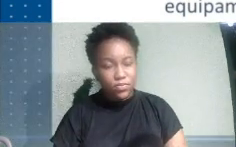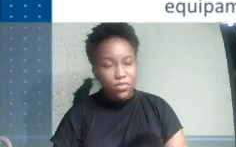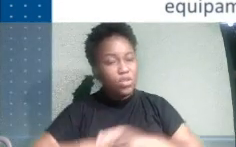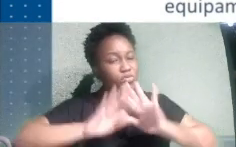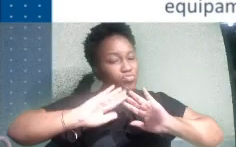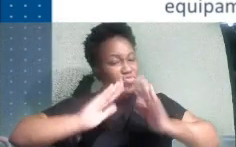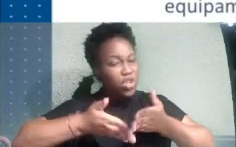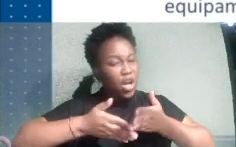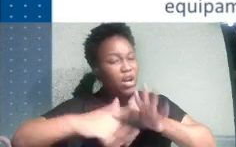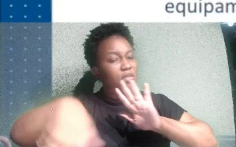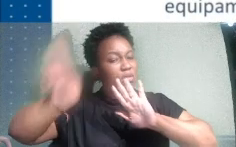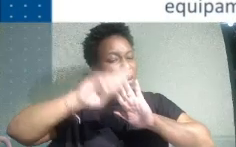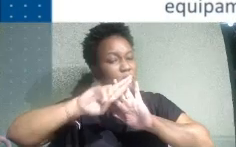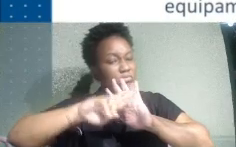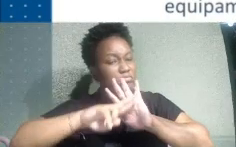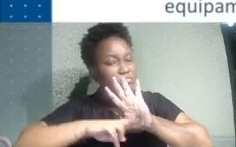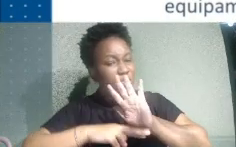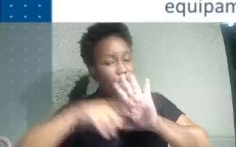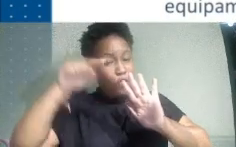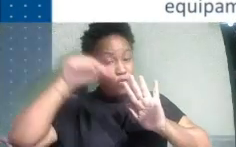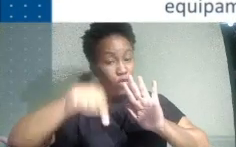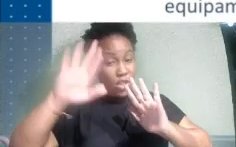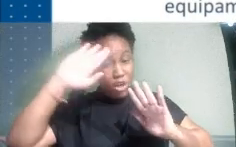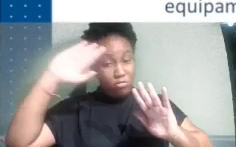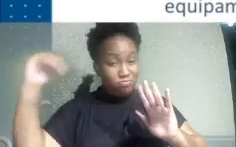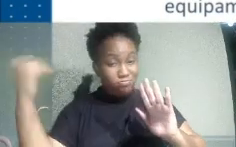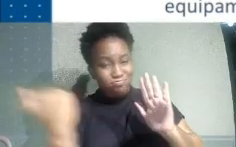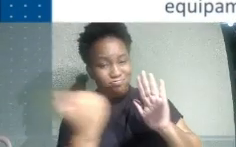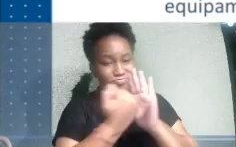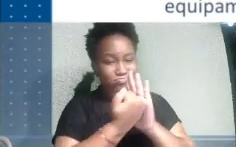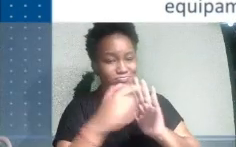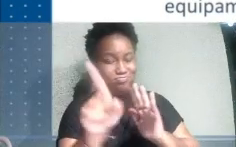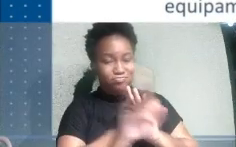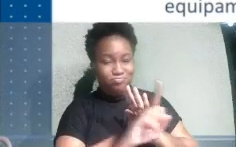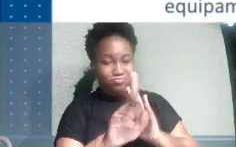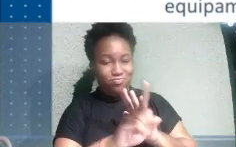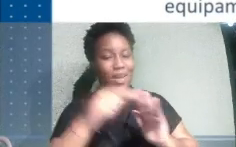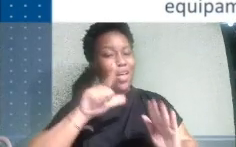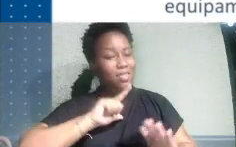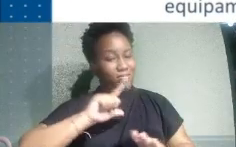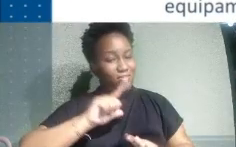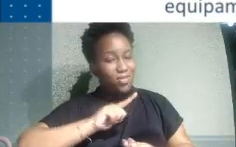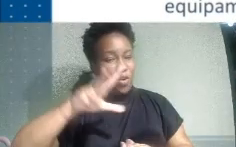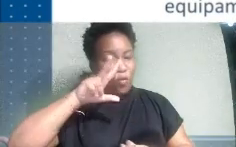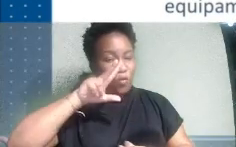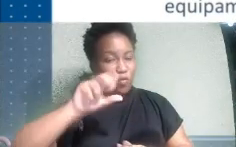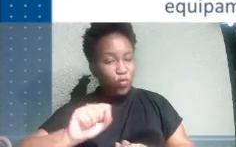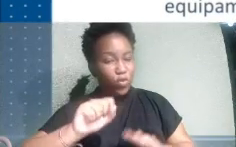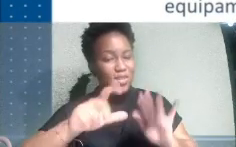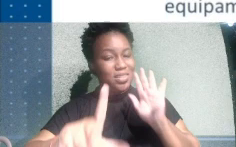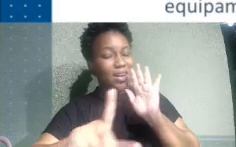normatizado e você não seguiu. Então ela tem força de lei, tá? Então sempre,